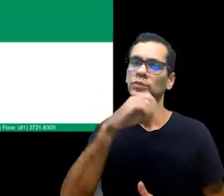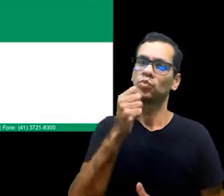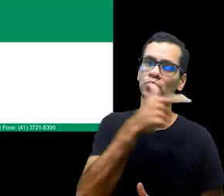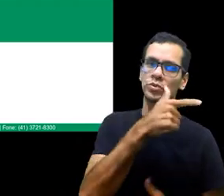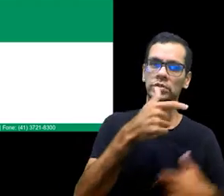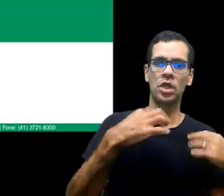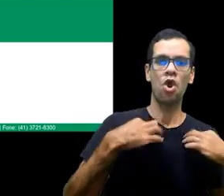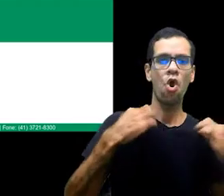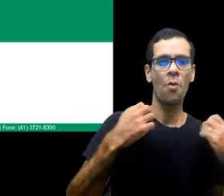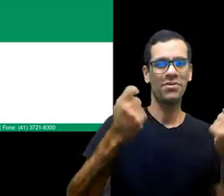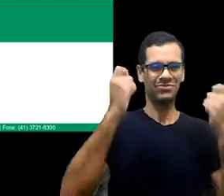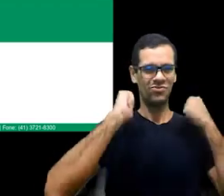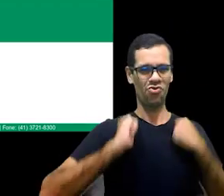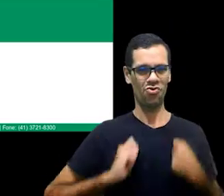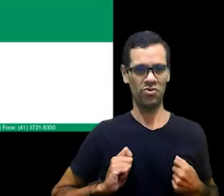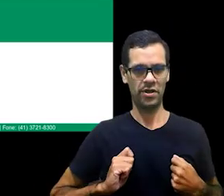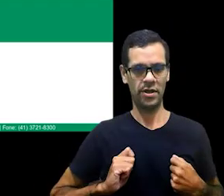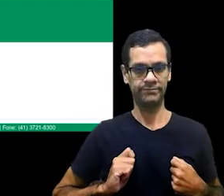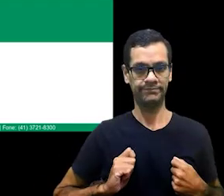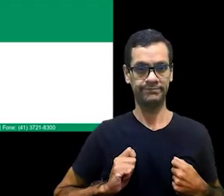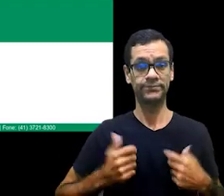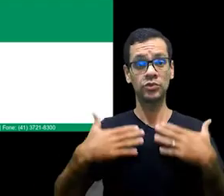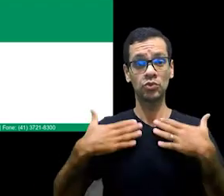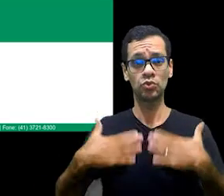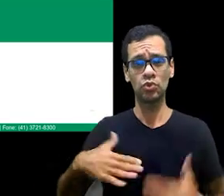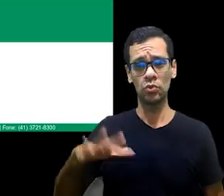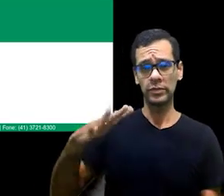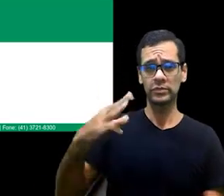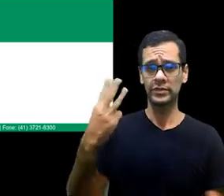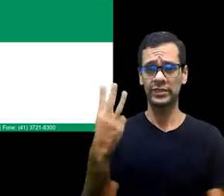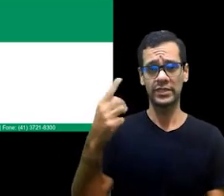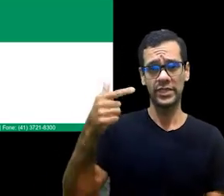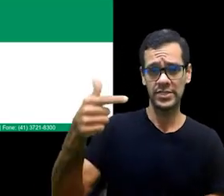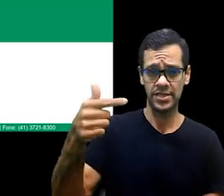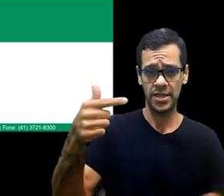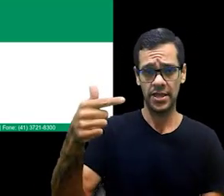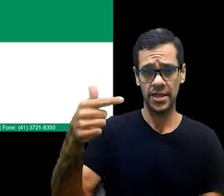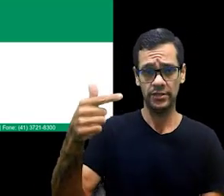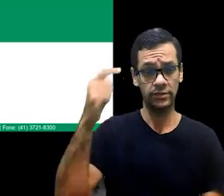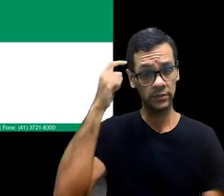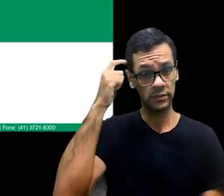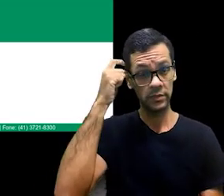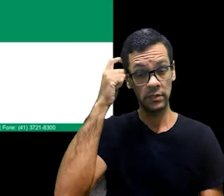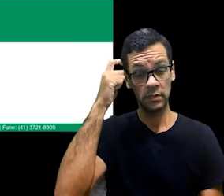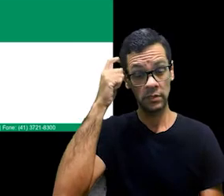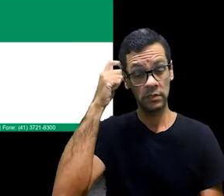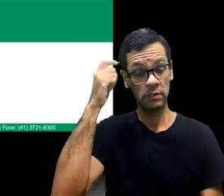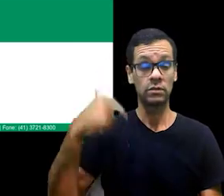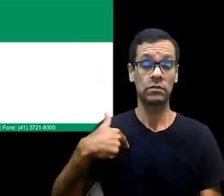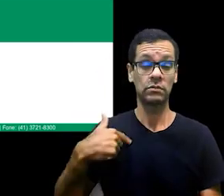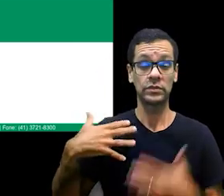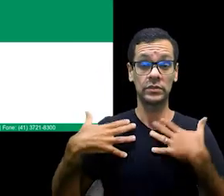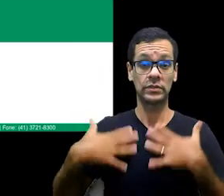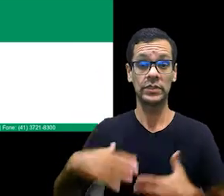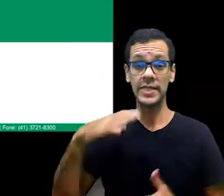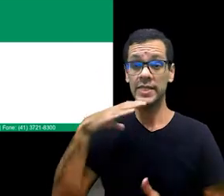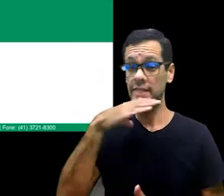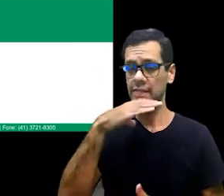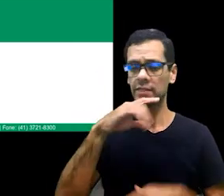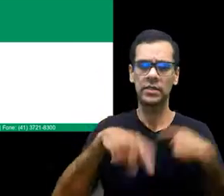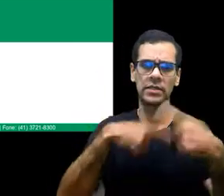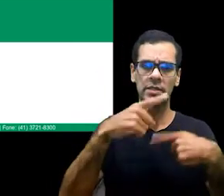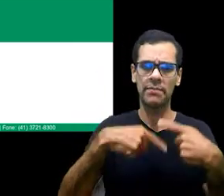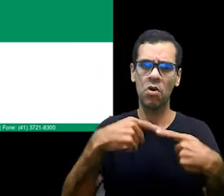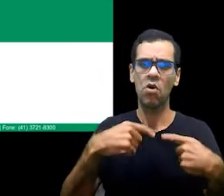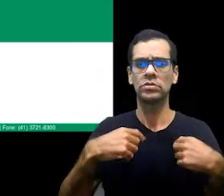ambiente, tipicamente 25 graus, e o corpo humano está em torno de 37 graus. Então, nós temos um corpo quente e um corpo frio.